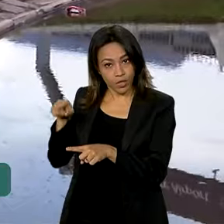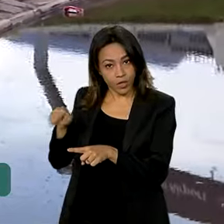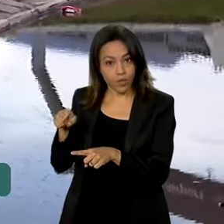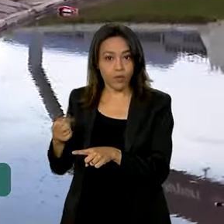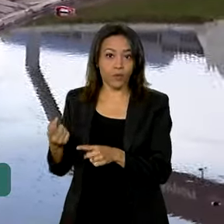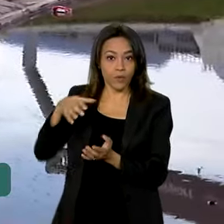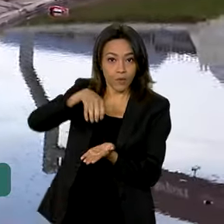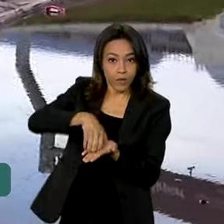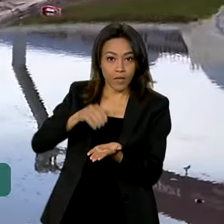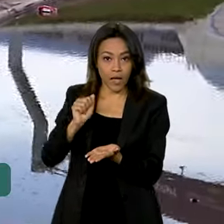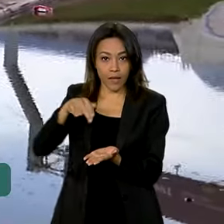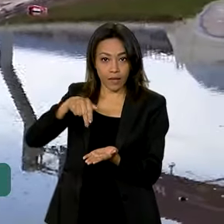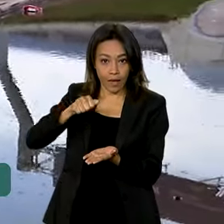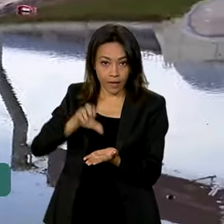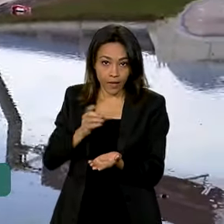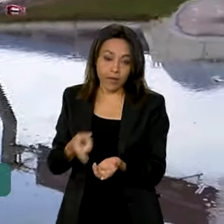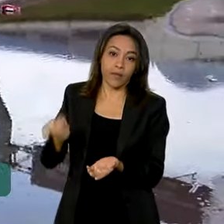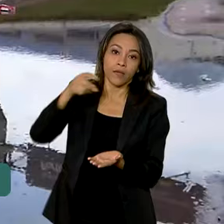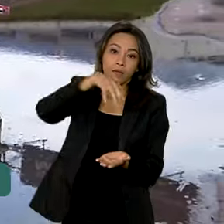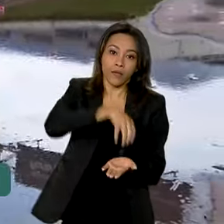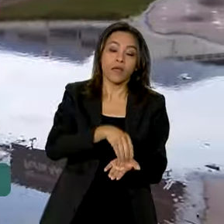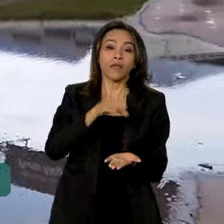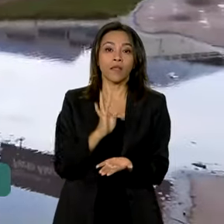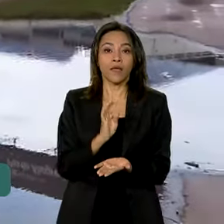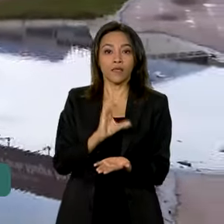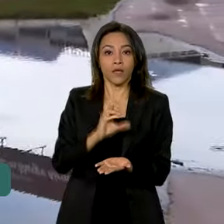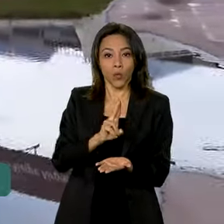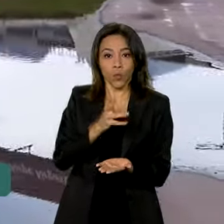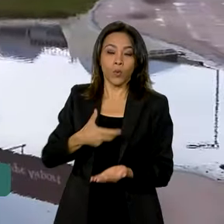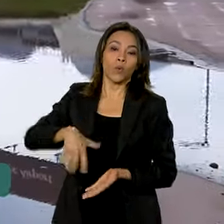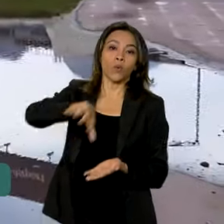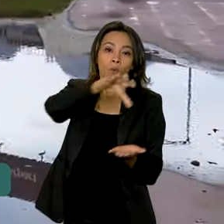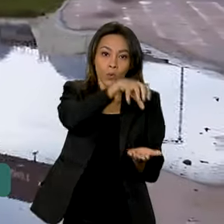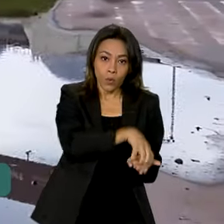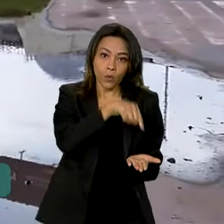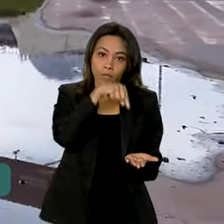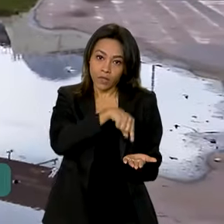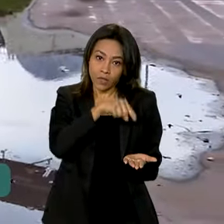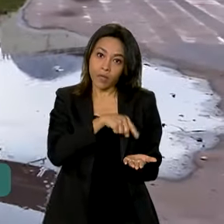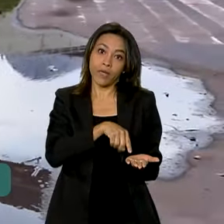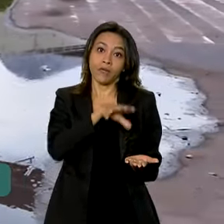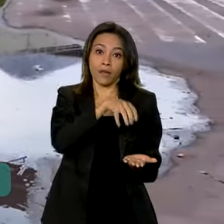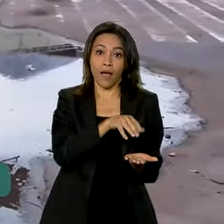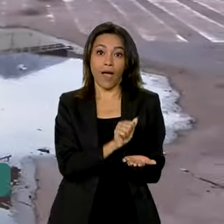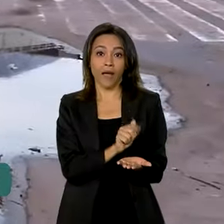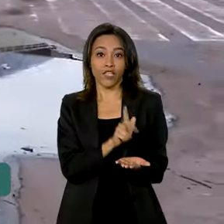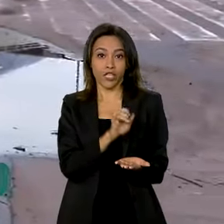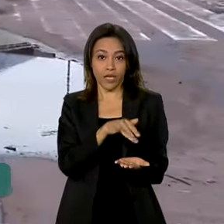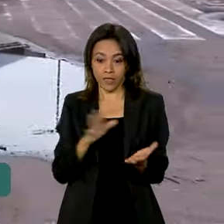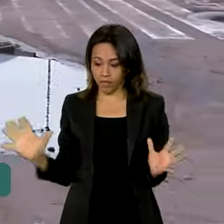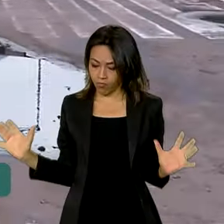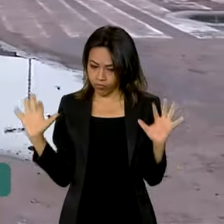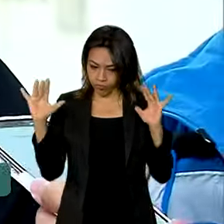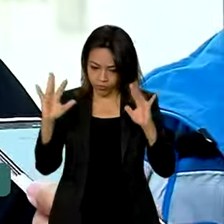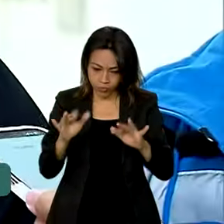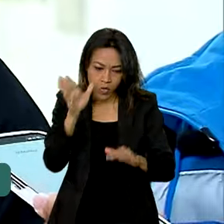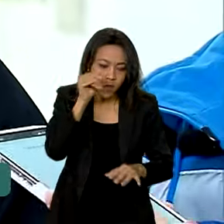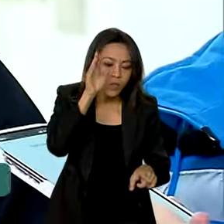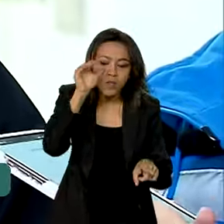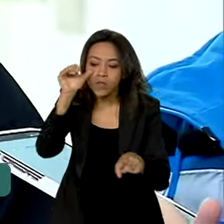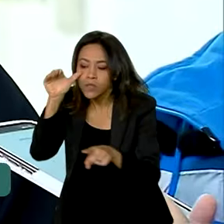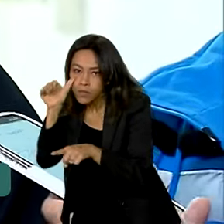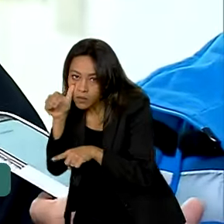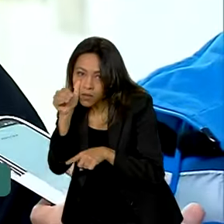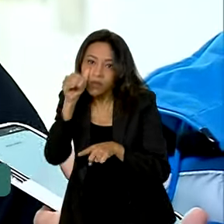ANAC, do Tribunal de Contas da União e da Agência Nacional de Transportes Terrestres, fizeram uma vistoria no aeroporto. Na